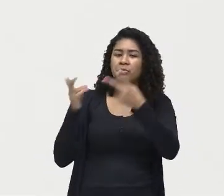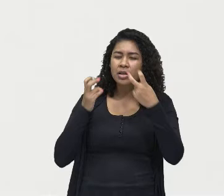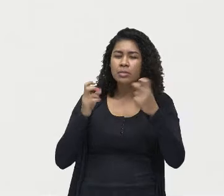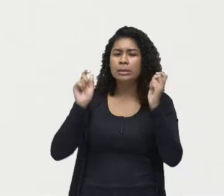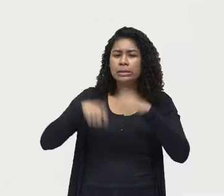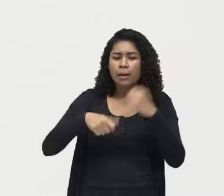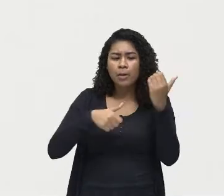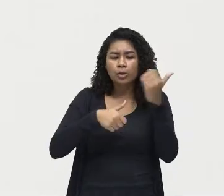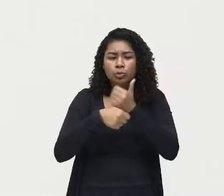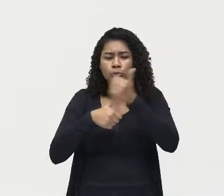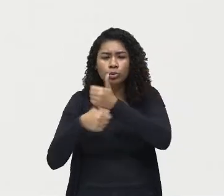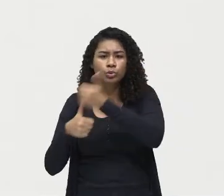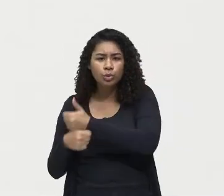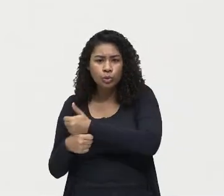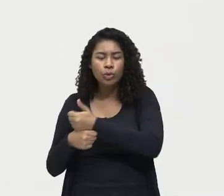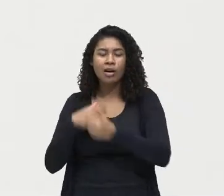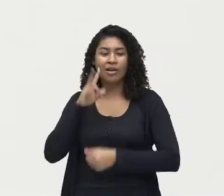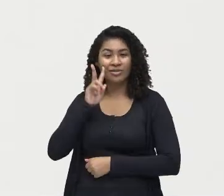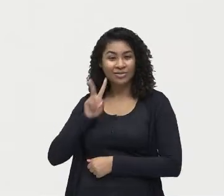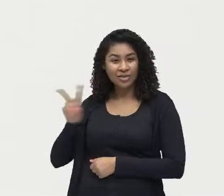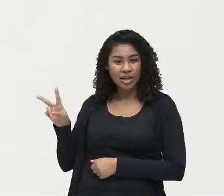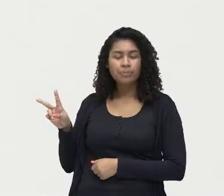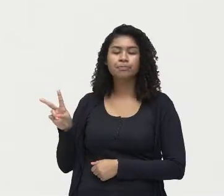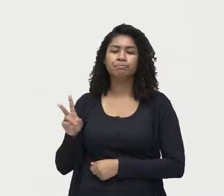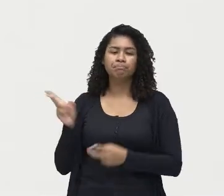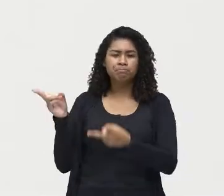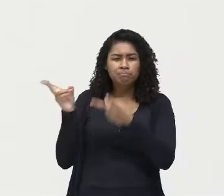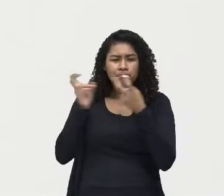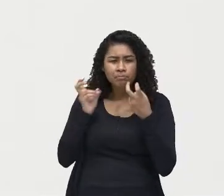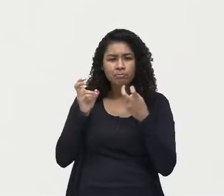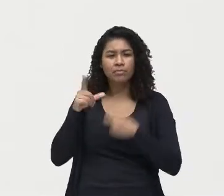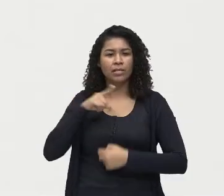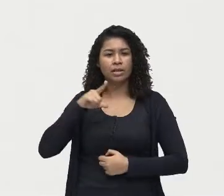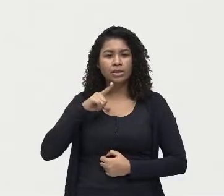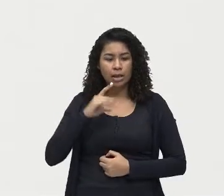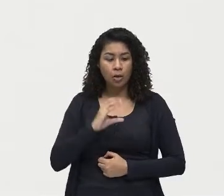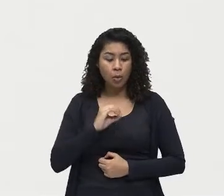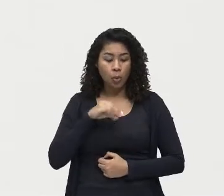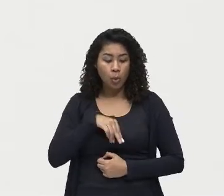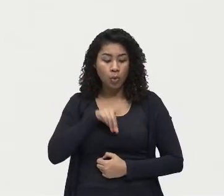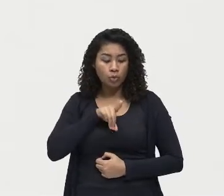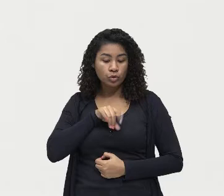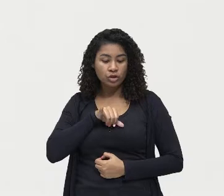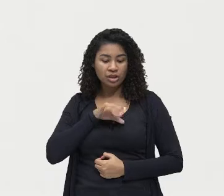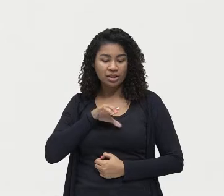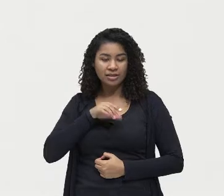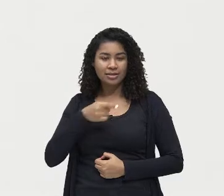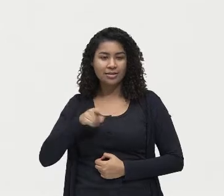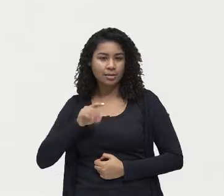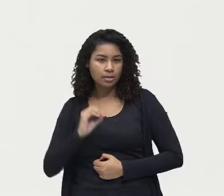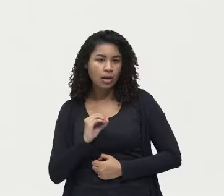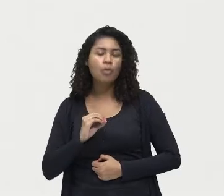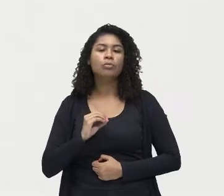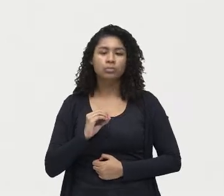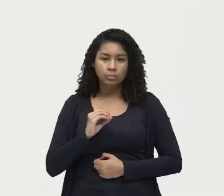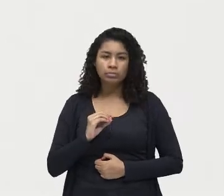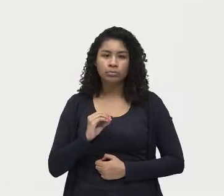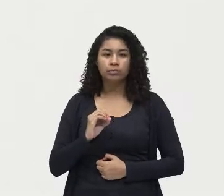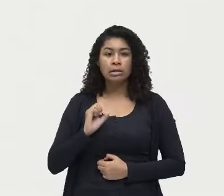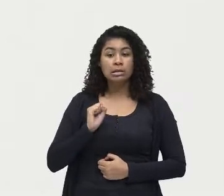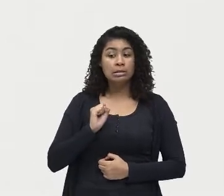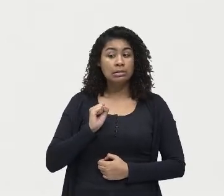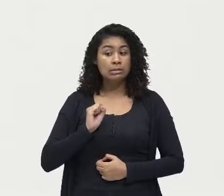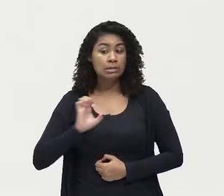pelo se. Então, observada a relação de condição, nós podemos dizer que, caso alguma coisa